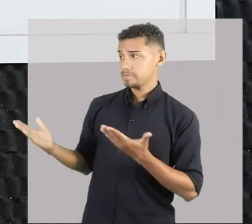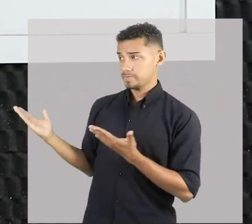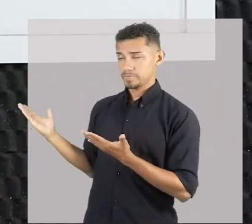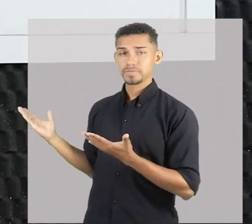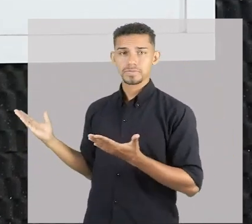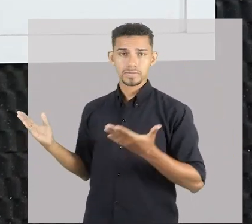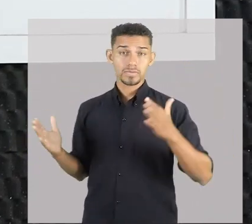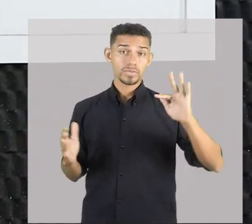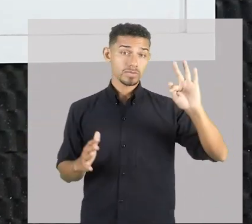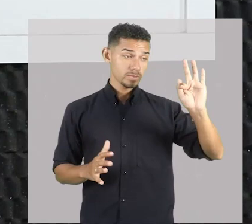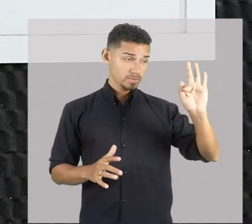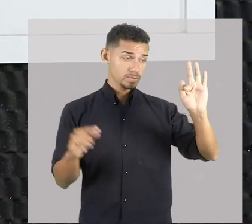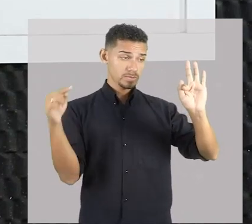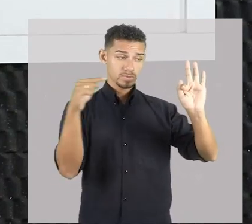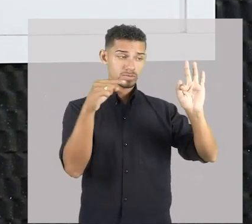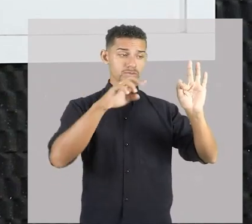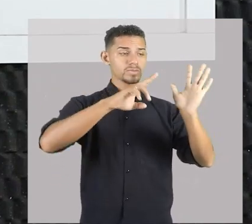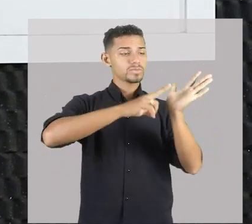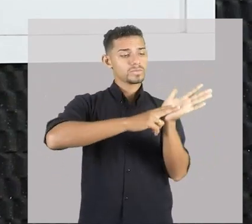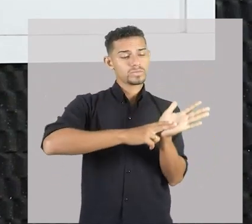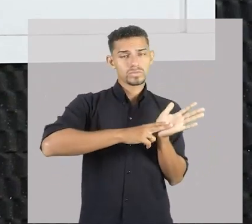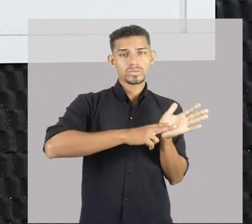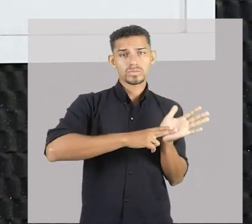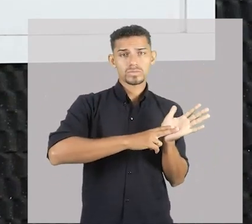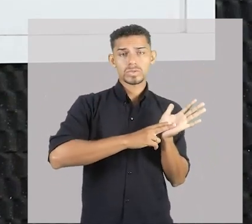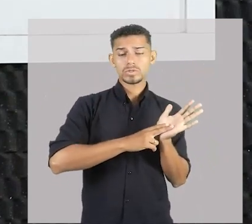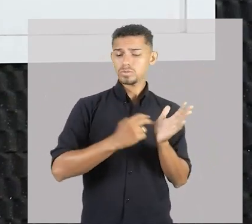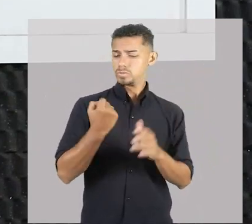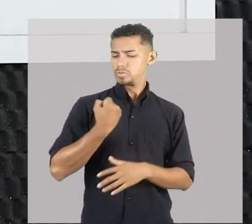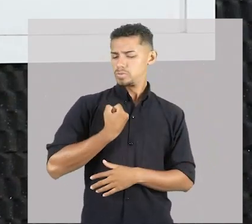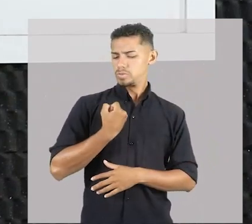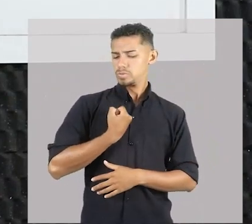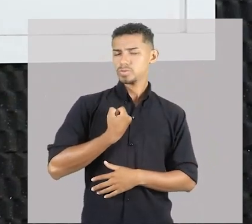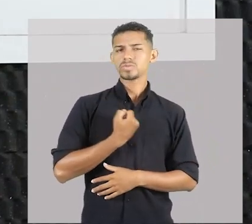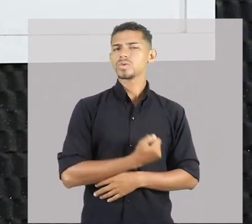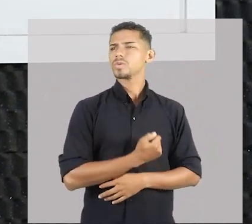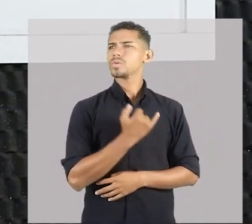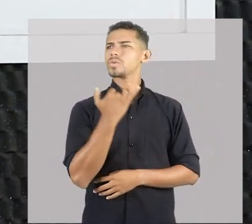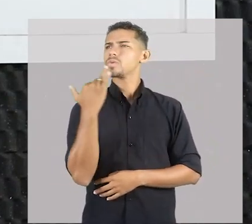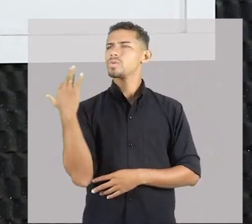voltas, se você quiser calcular a frequência, tá? Dividido pelo tempo.